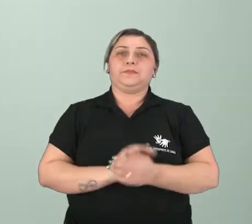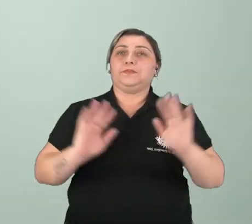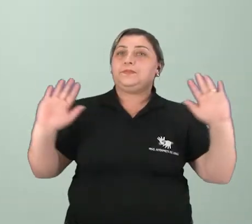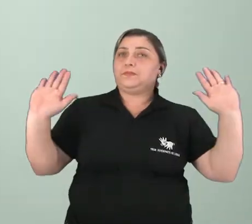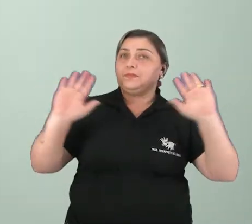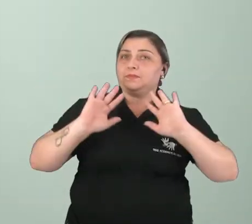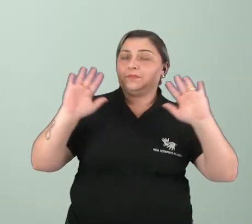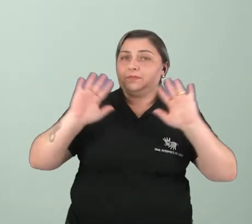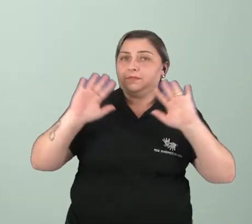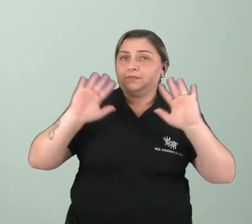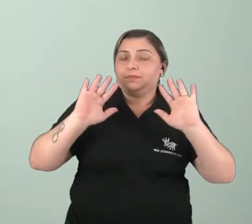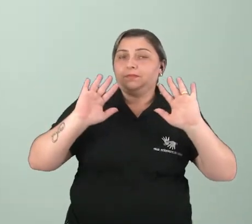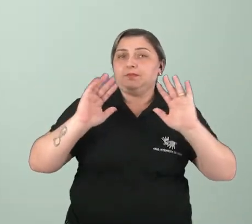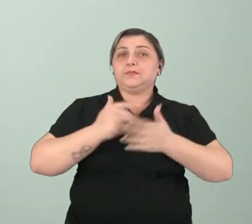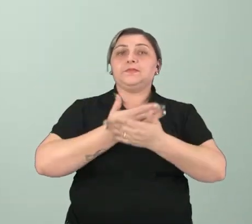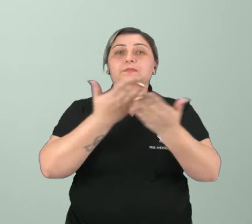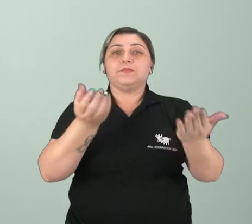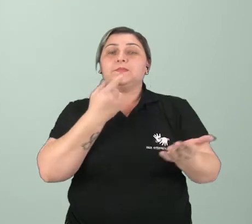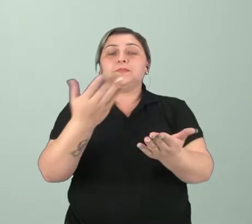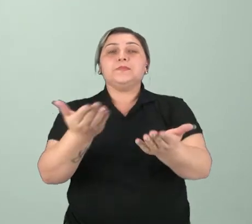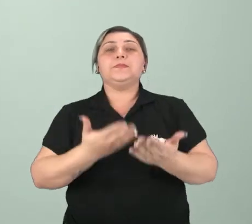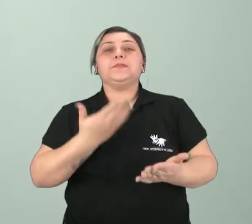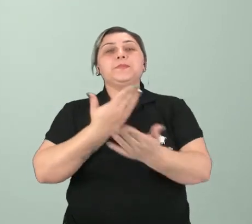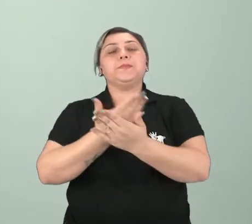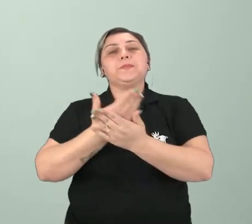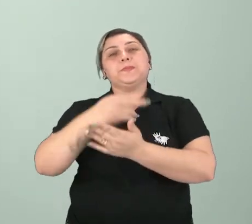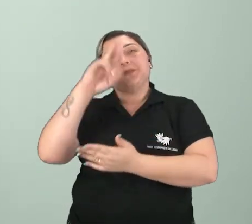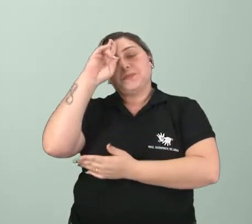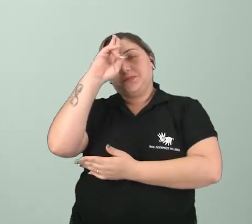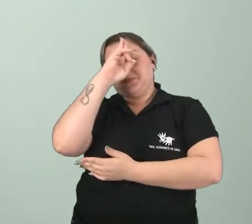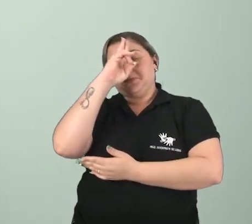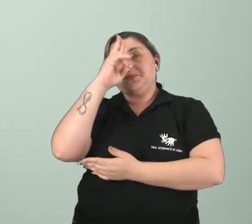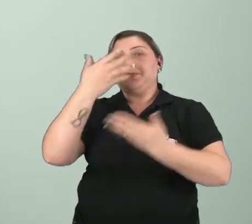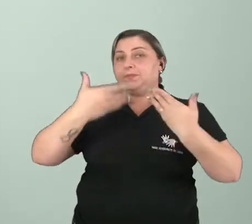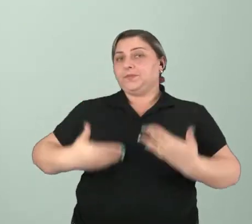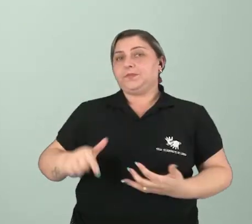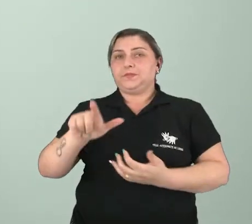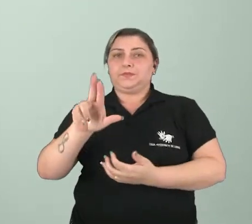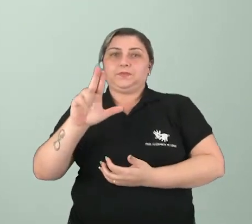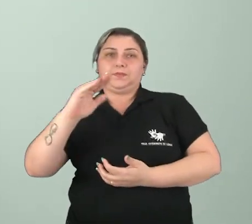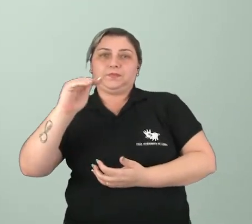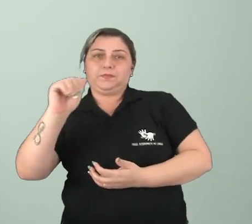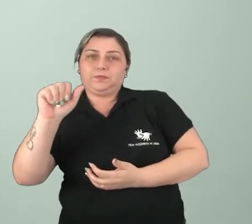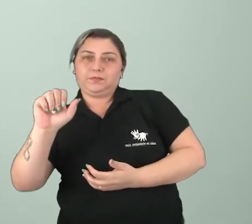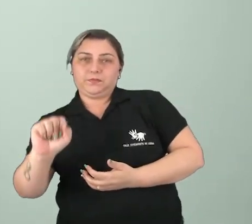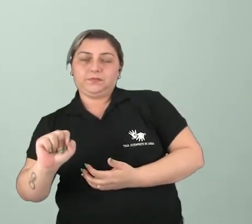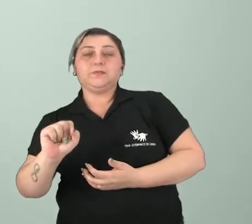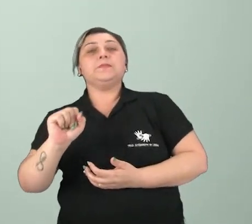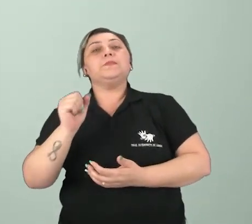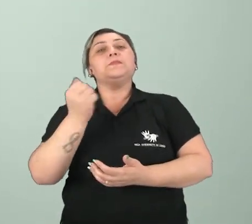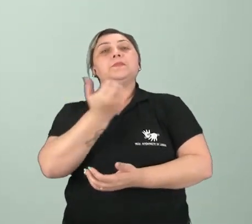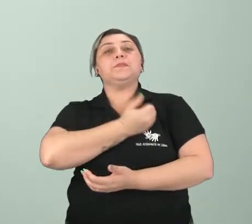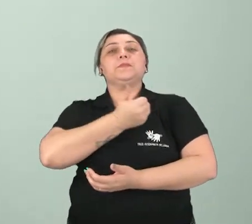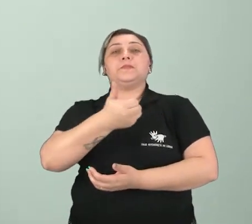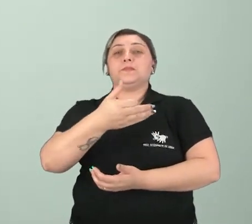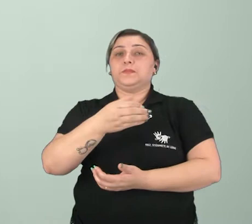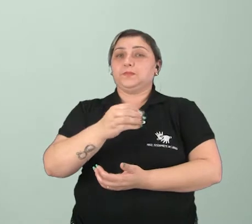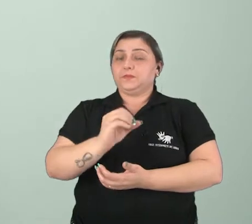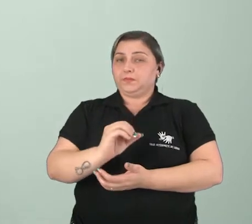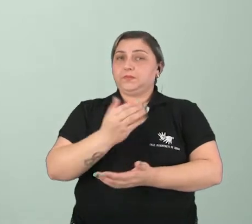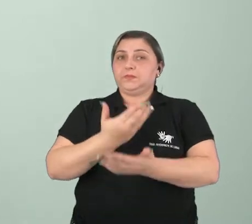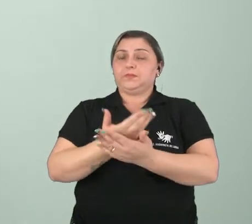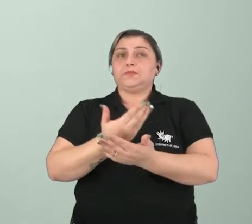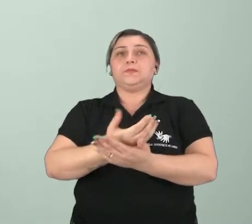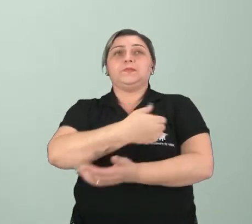Oi, galerinha, sejam muito bem-vindos a mais uma aula de História. Eu sou o professor Lucas e já estamos na nossa 10ª aula para o 8º